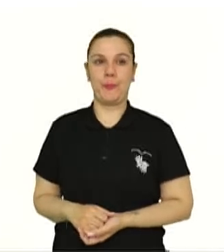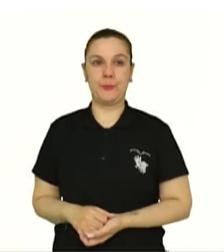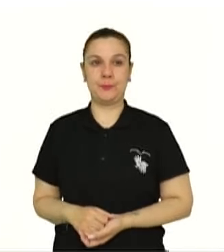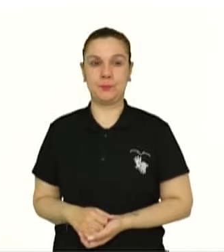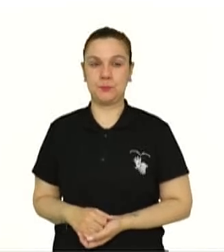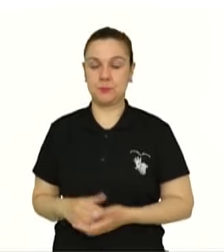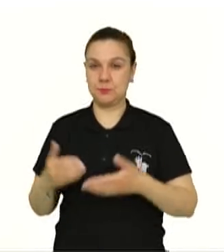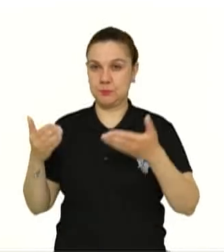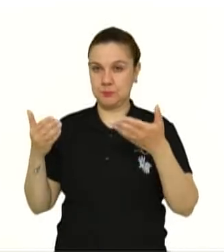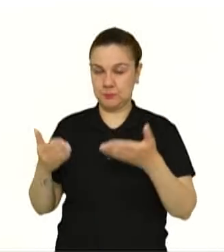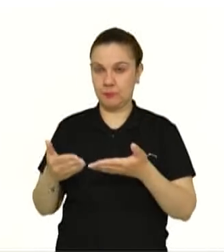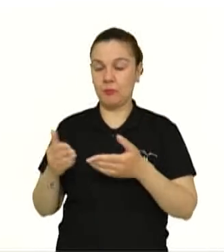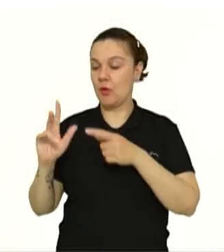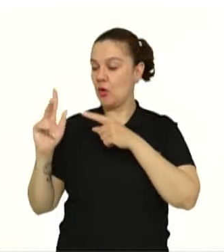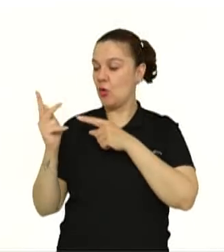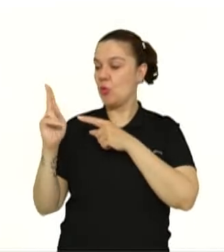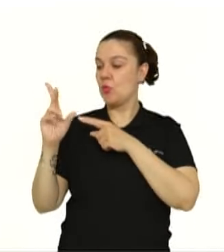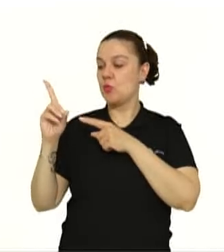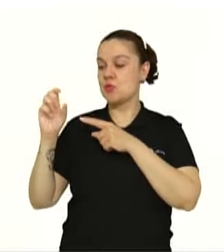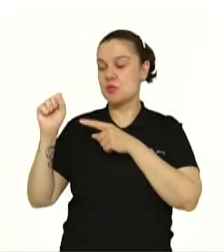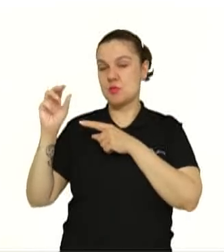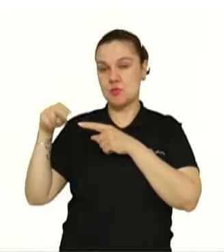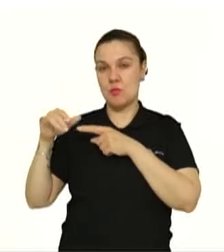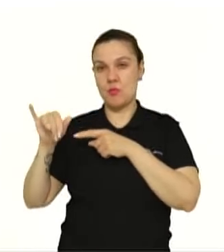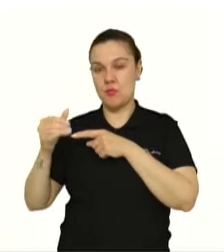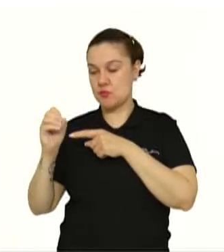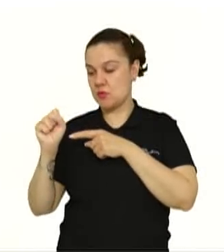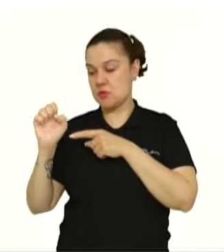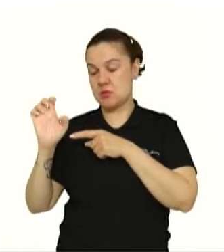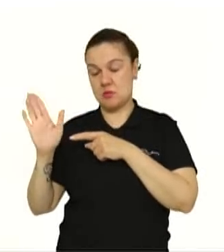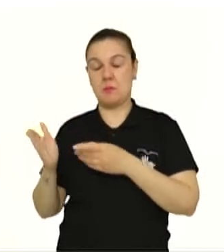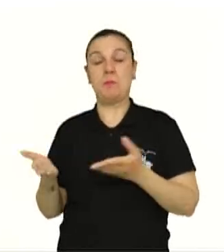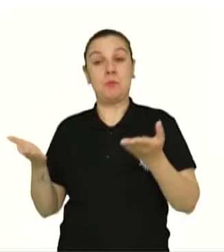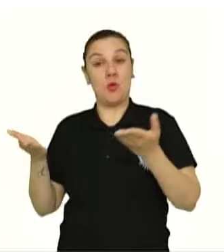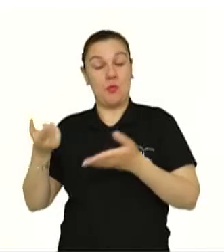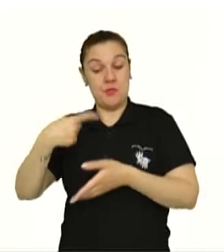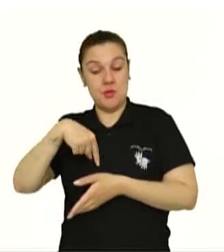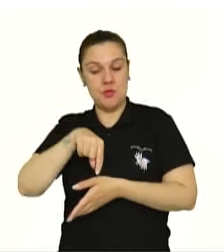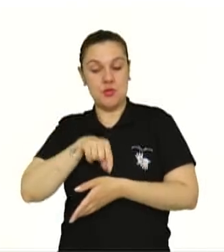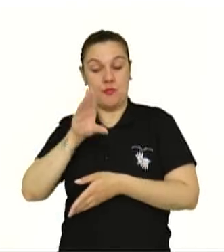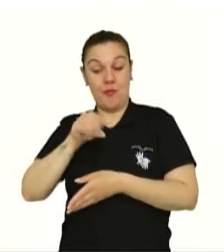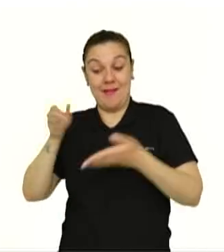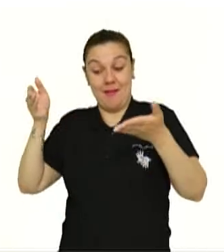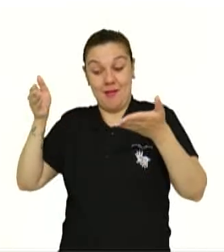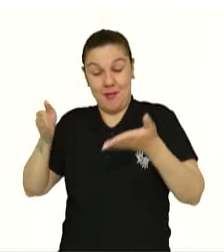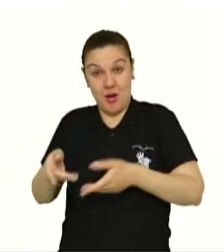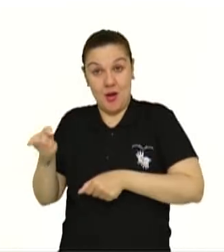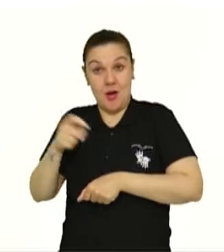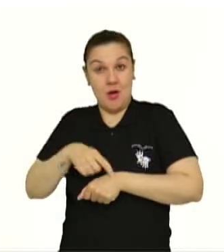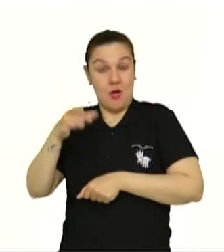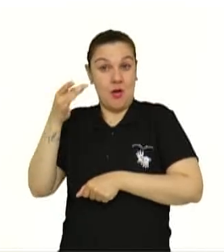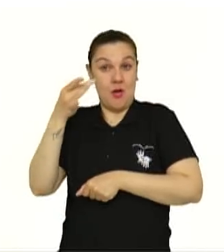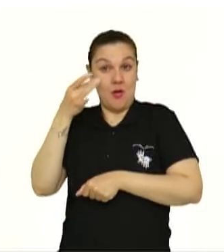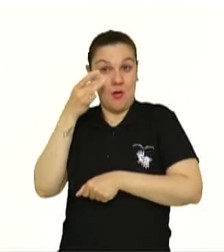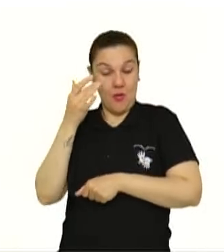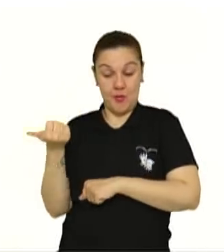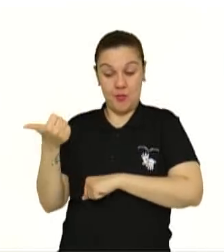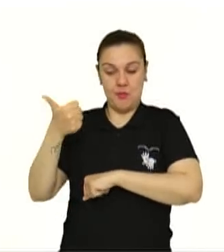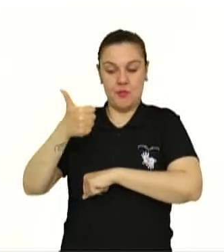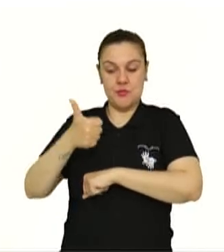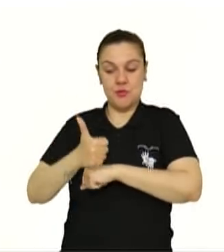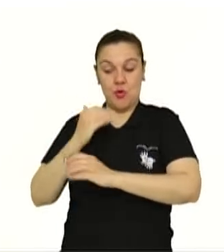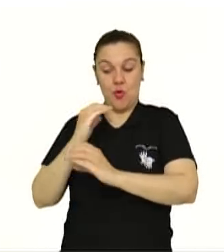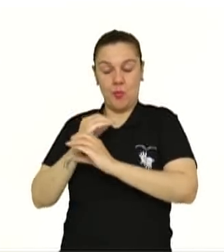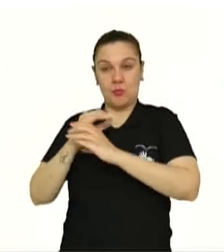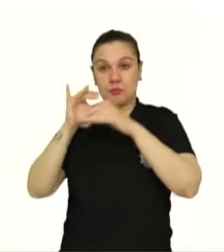aqui com o Hudson José. Vejamos aqui as informações. Nós vamos falar ao vivo com o diretor de comunicação